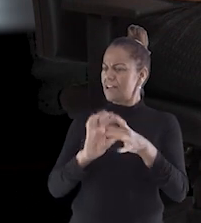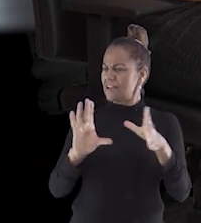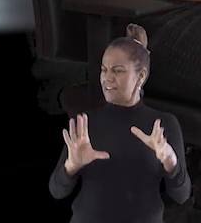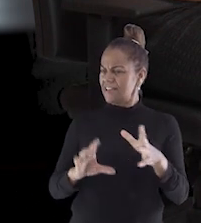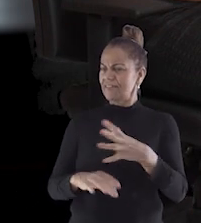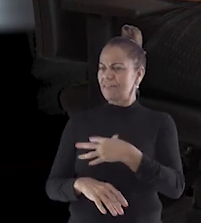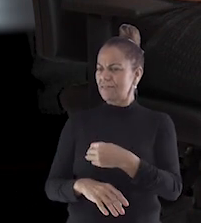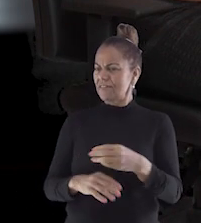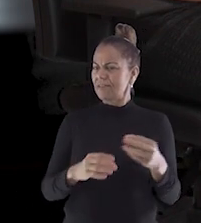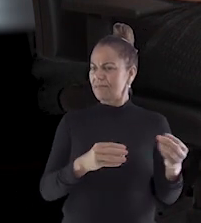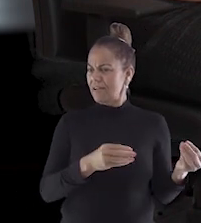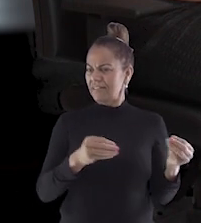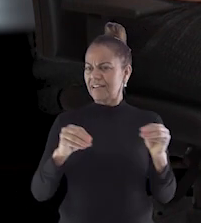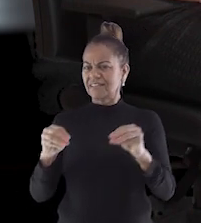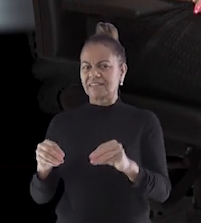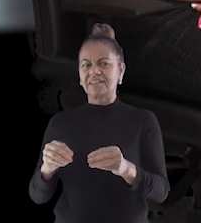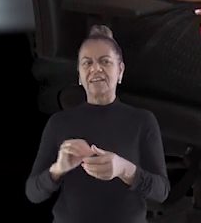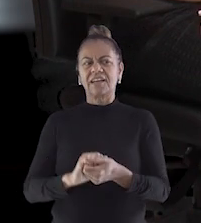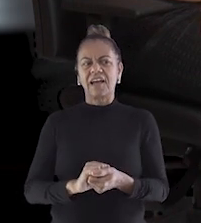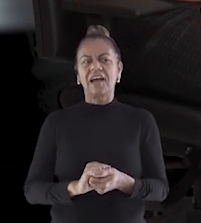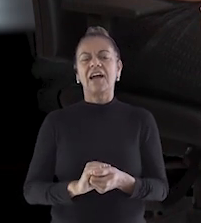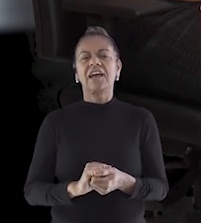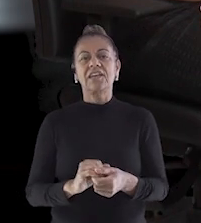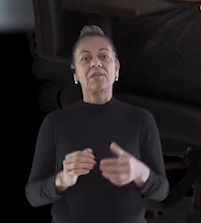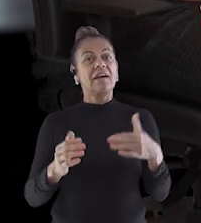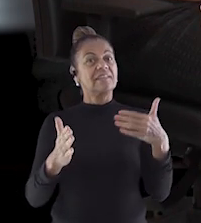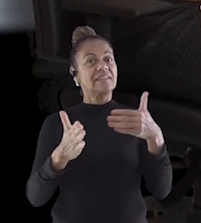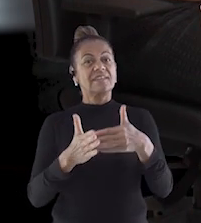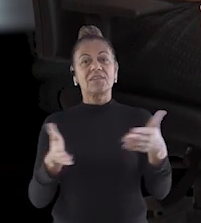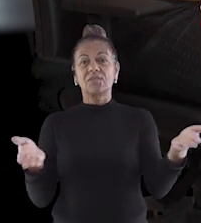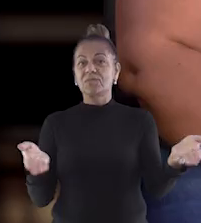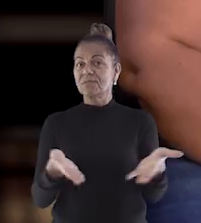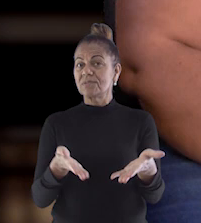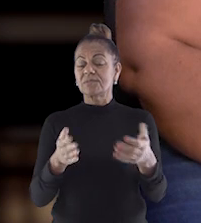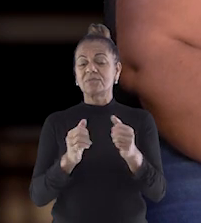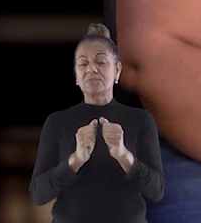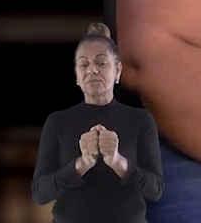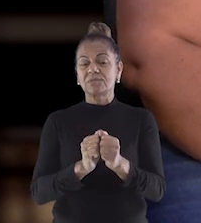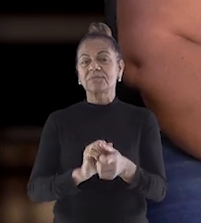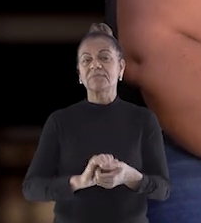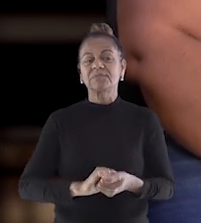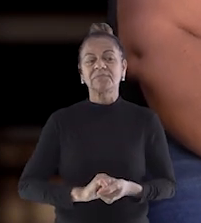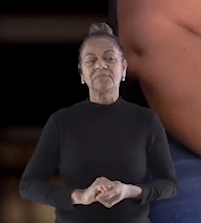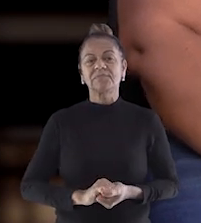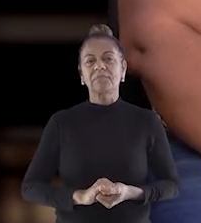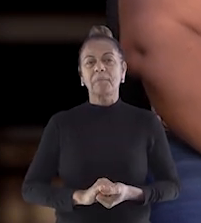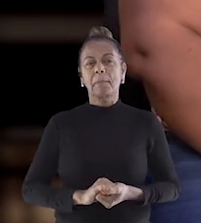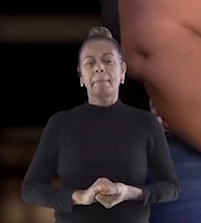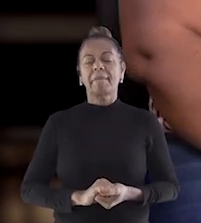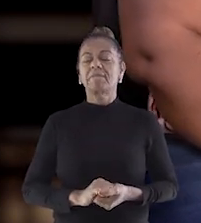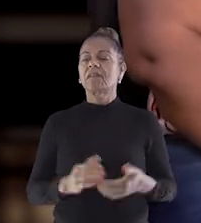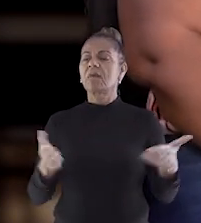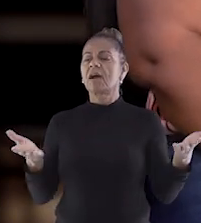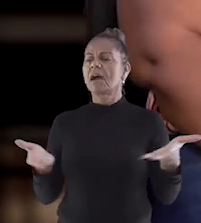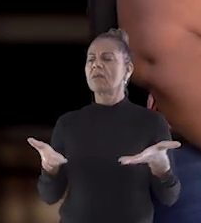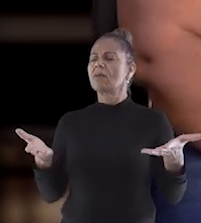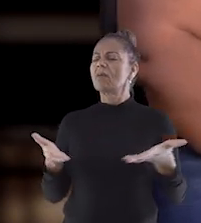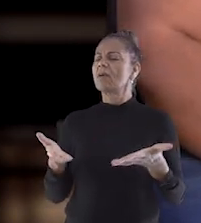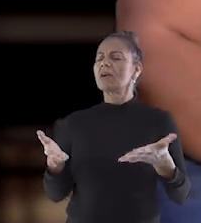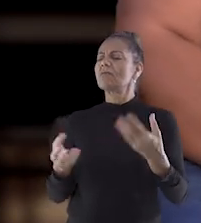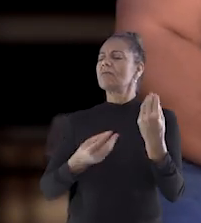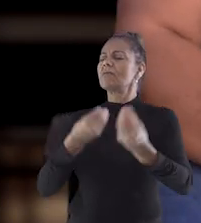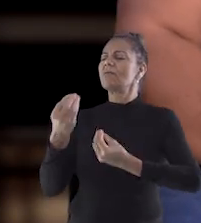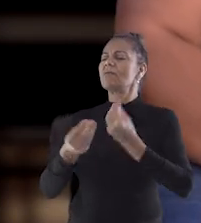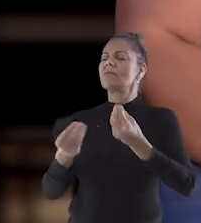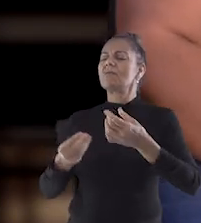filhos. Aí ela falou, não, pode trazer. Aí eu trouxe 2 meninas e um menino. Aí estamos juntos até hoje. Criamos e